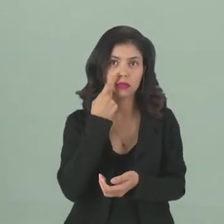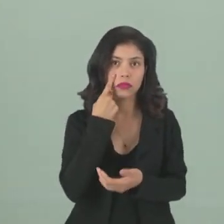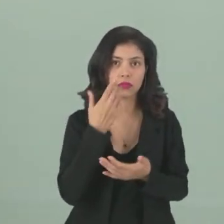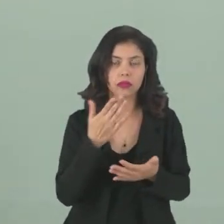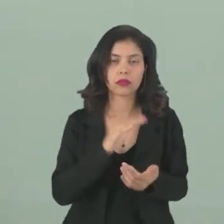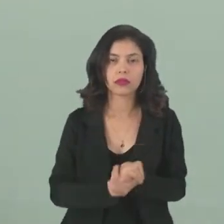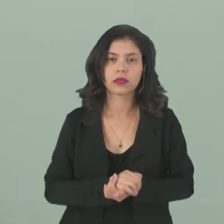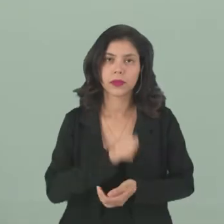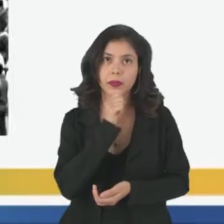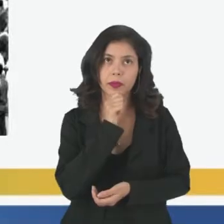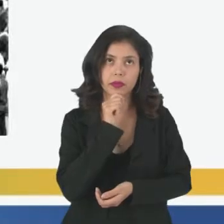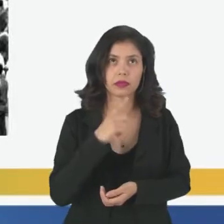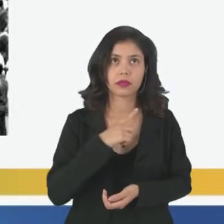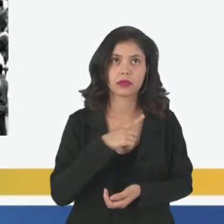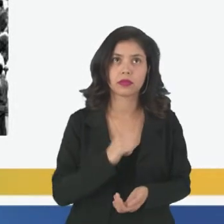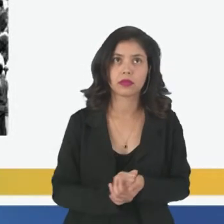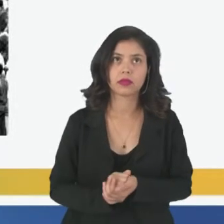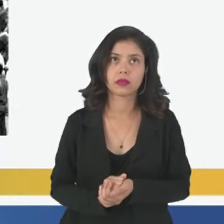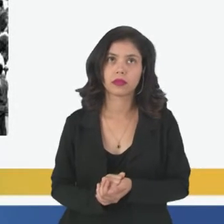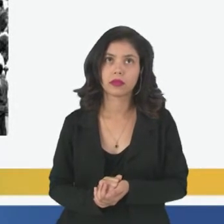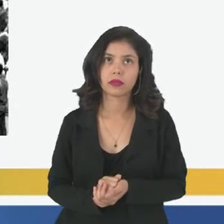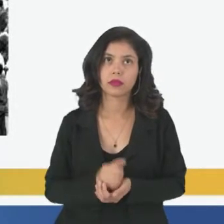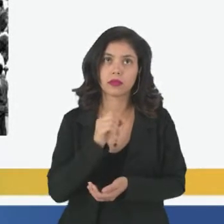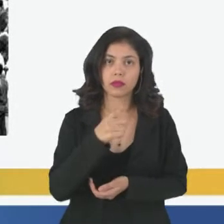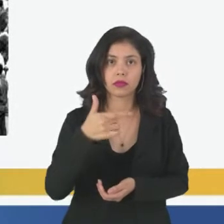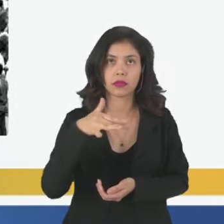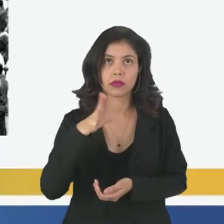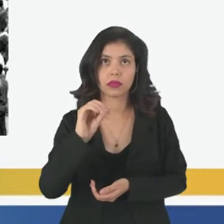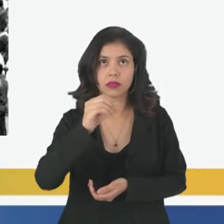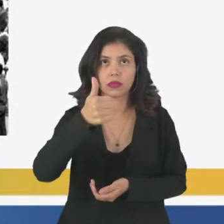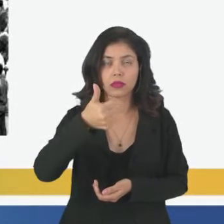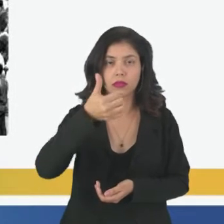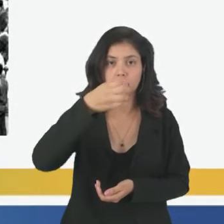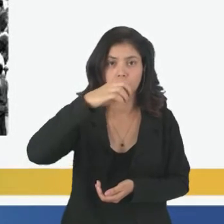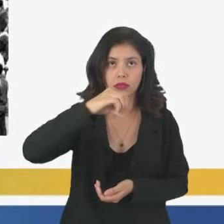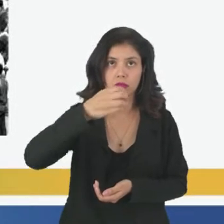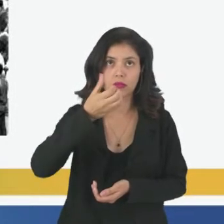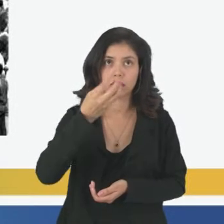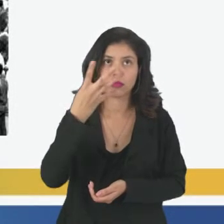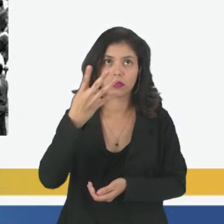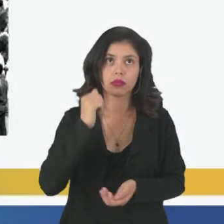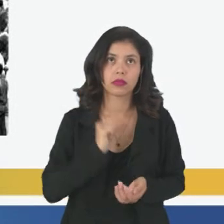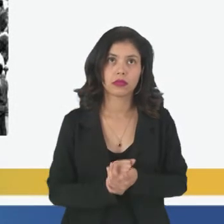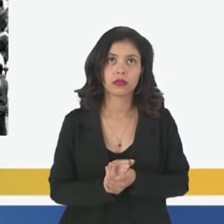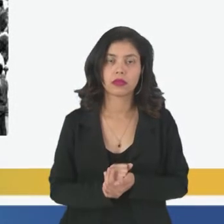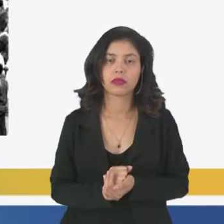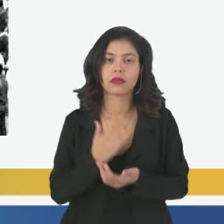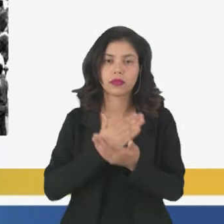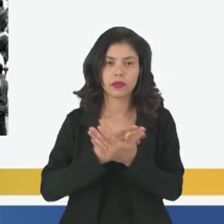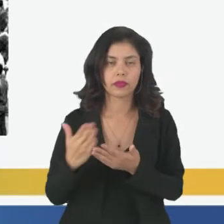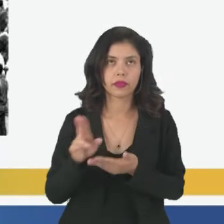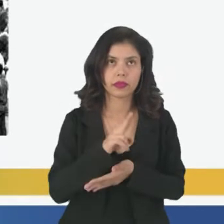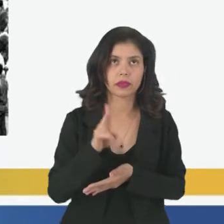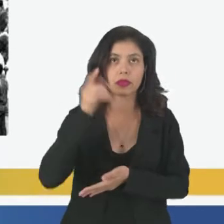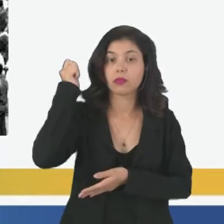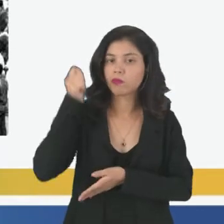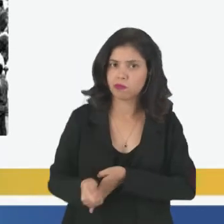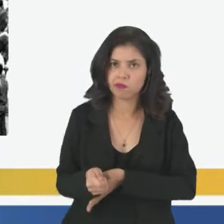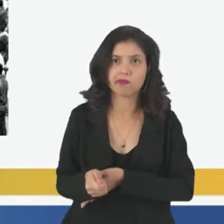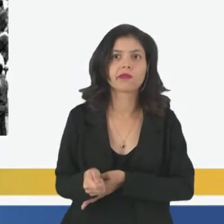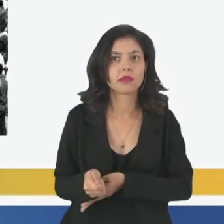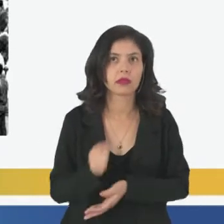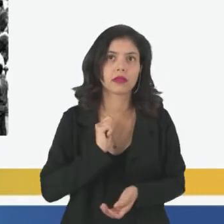lá, continuando que ainda tem mais. O golpe de 1964, certo? Que culminou na chamada ditadura